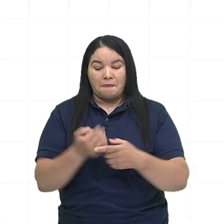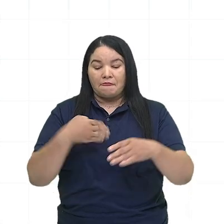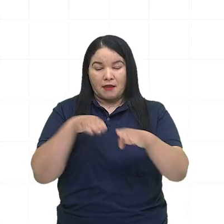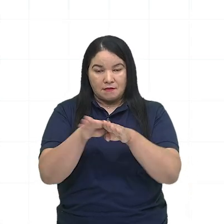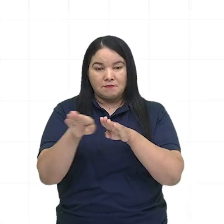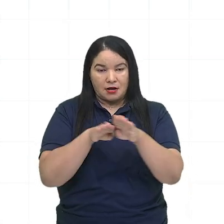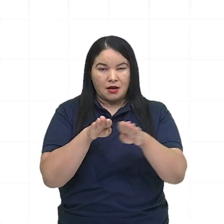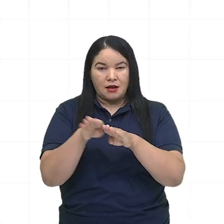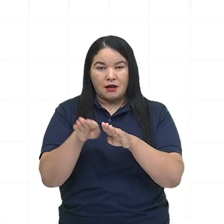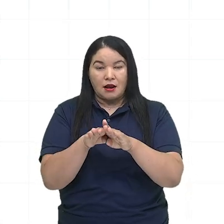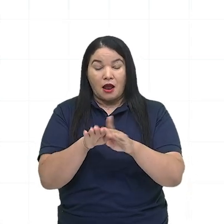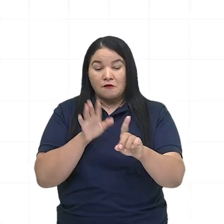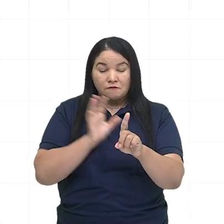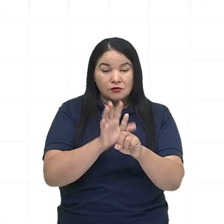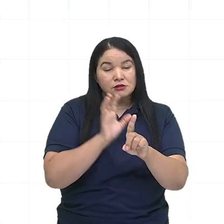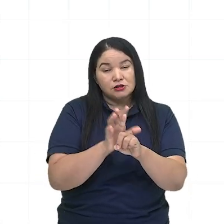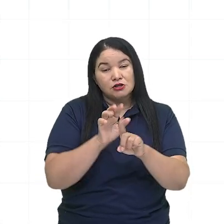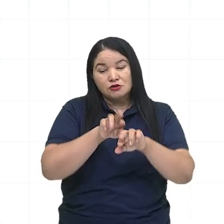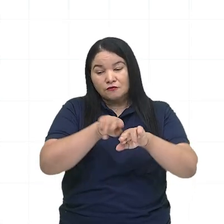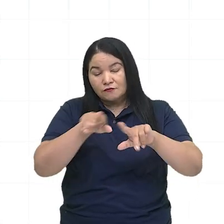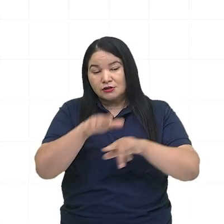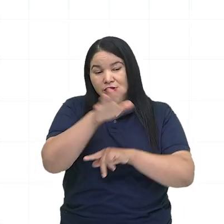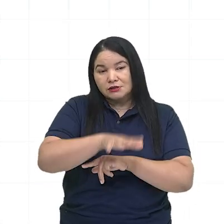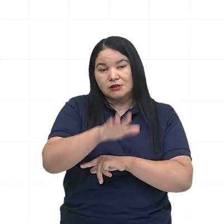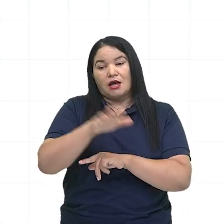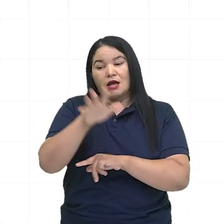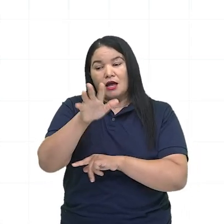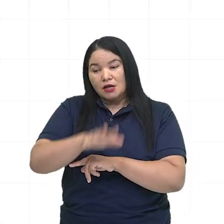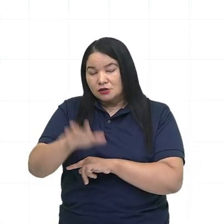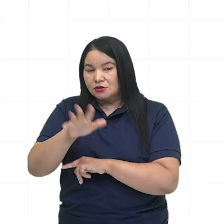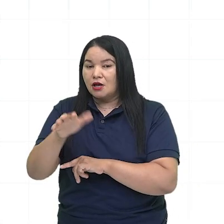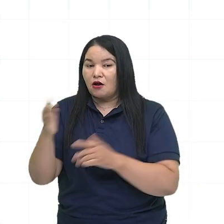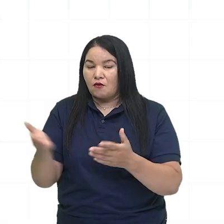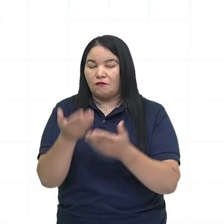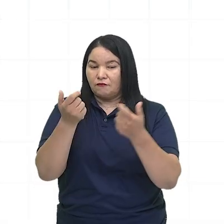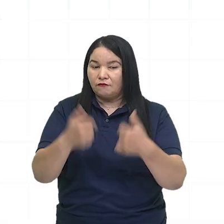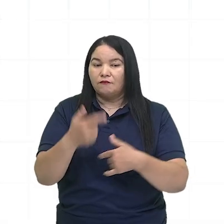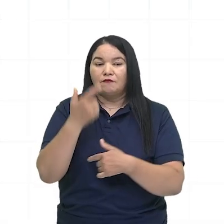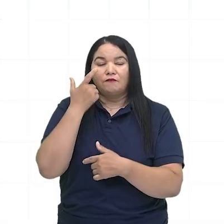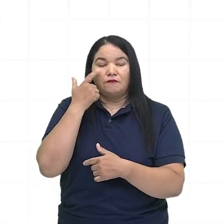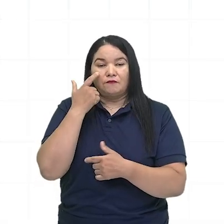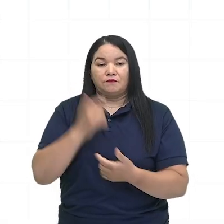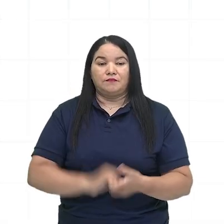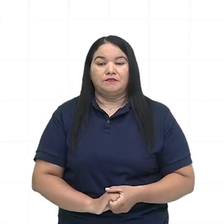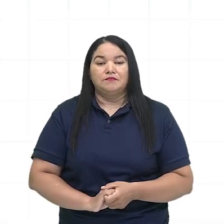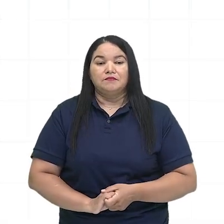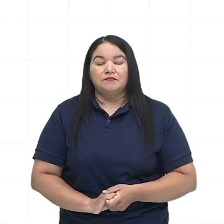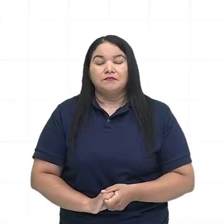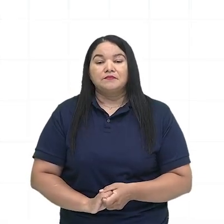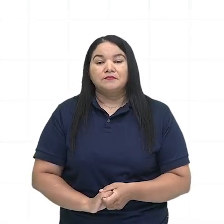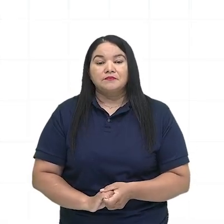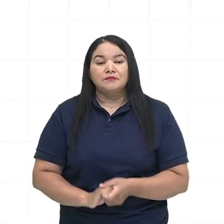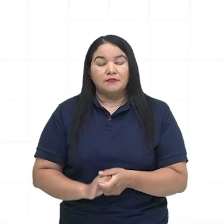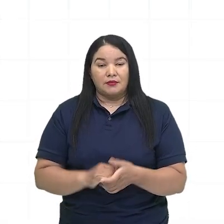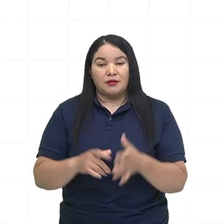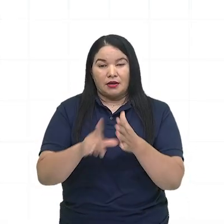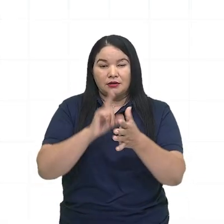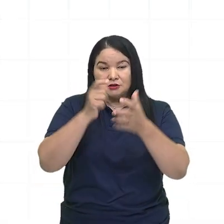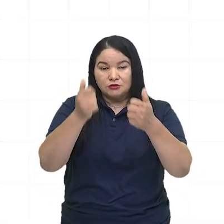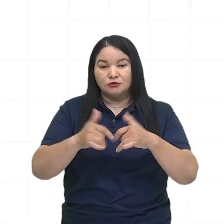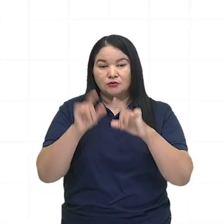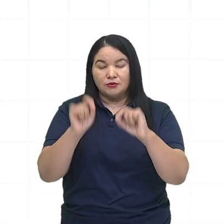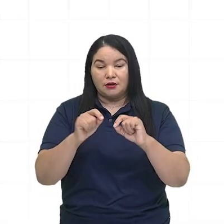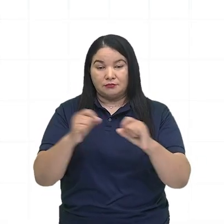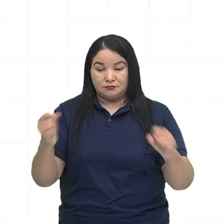influenciam diversos setores da nossa vida que nós vamos ver um a um. Olha aí o que eu estava comentando para vocês sobre a